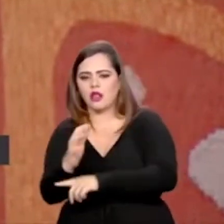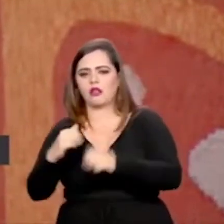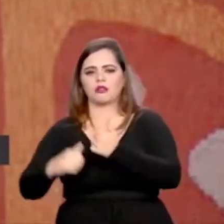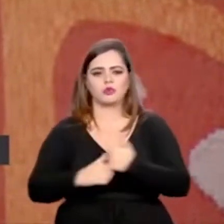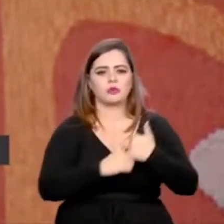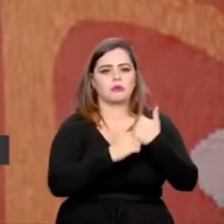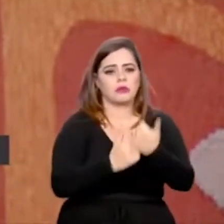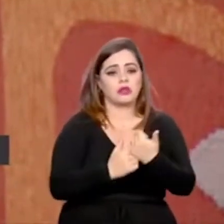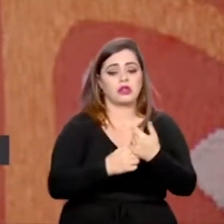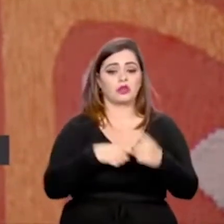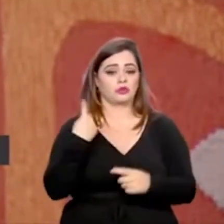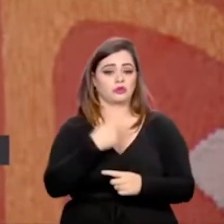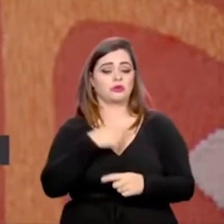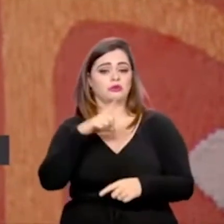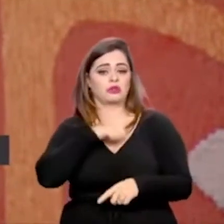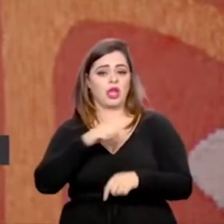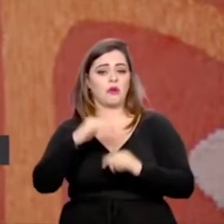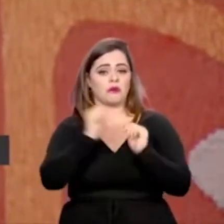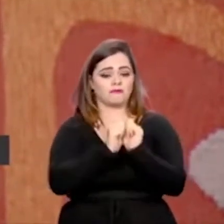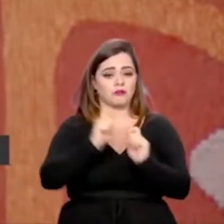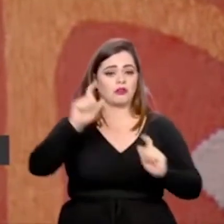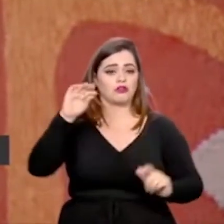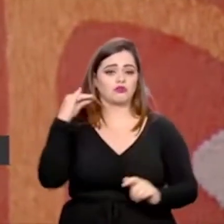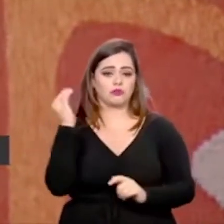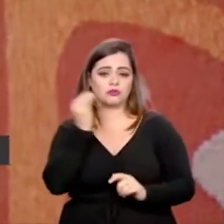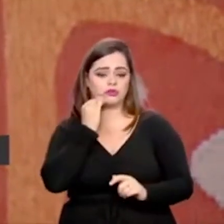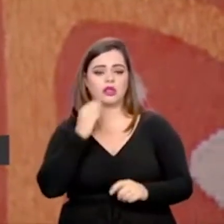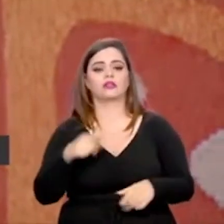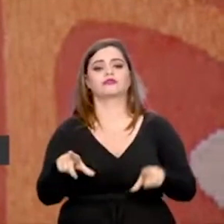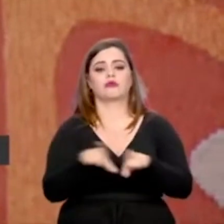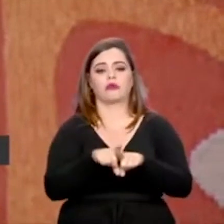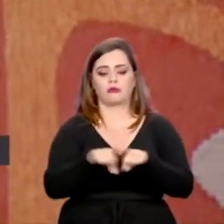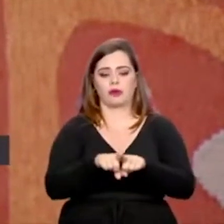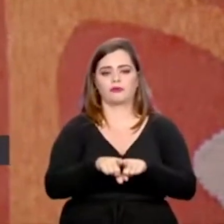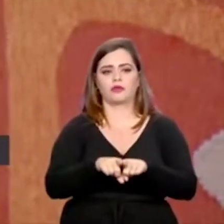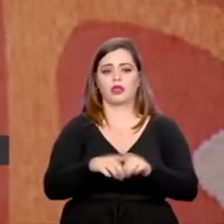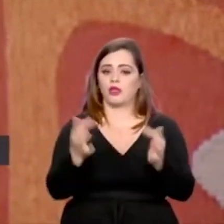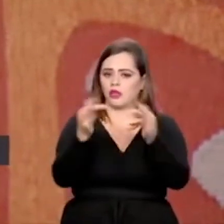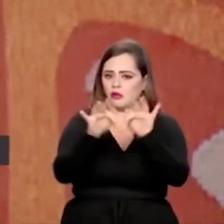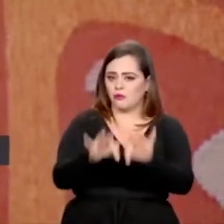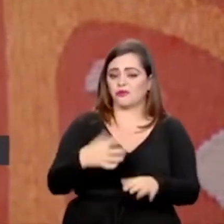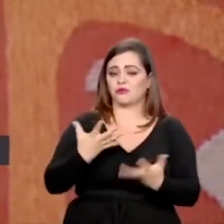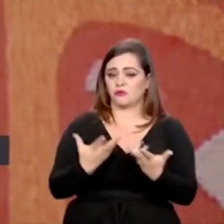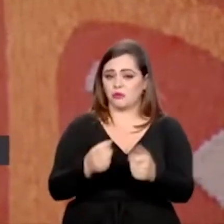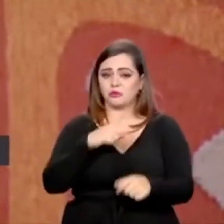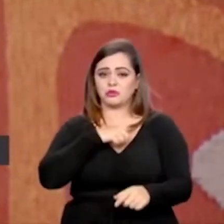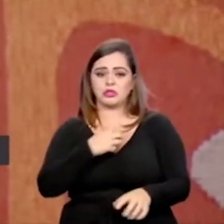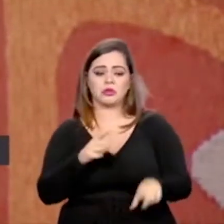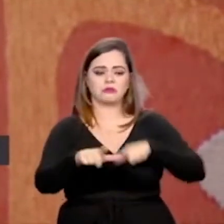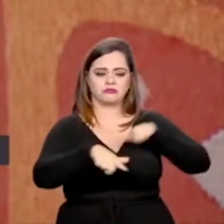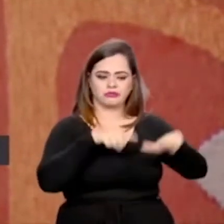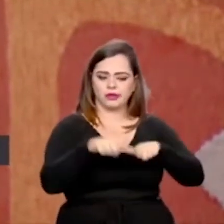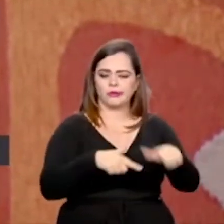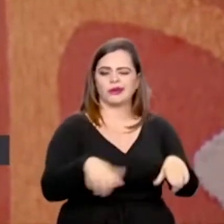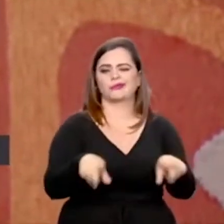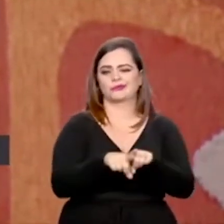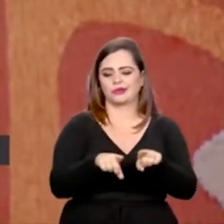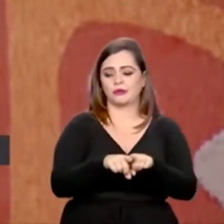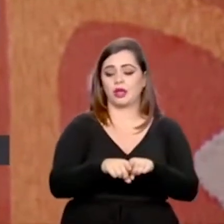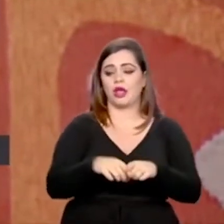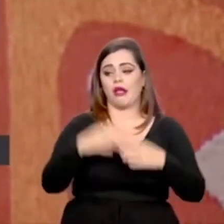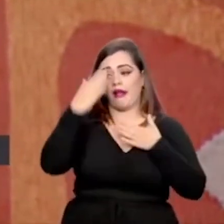nós já tem uma grande oportunidade de construir aqui e por fim quer dizer que nós vamos ter muito trabalho quero agradecer muito ao Paulo Pereira